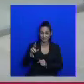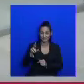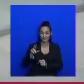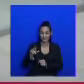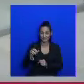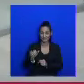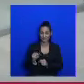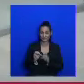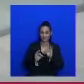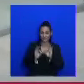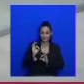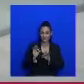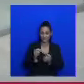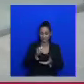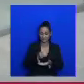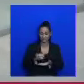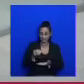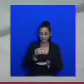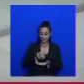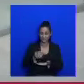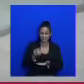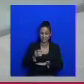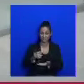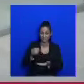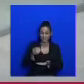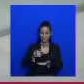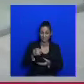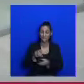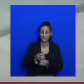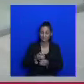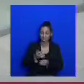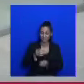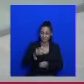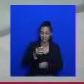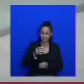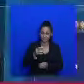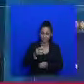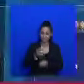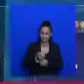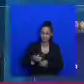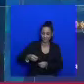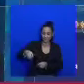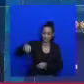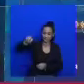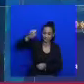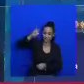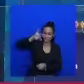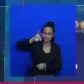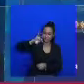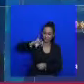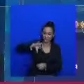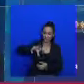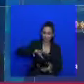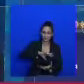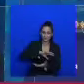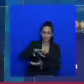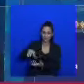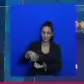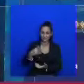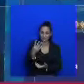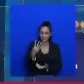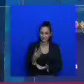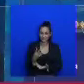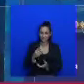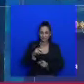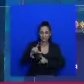Vão recolher as dezenas sorteadas no primeiro sorteio da Dupla Sena, colocá-las no suporte em cima do globo número 4 para a realização do segundo